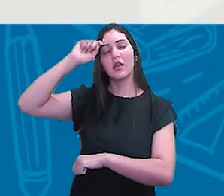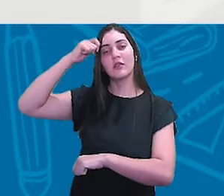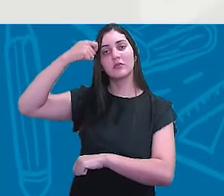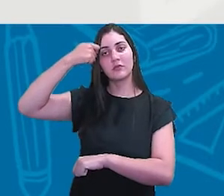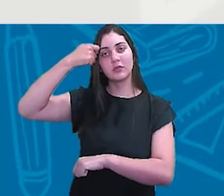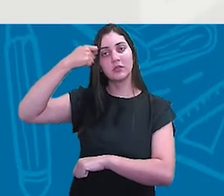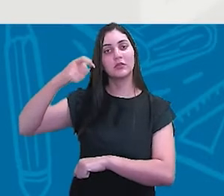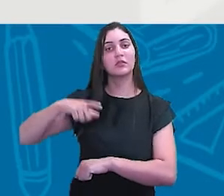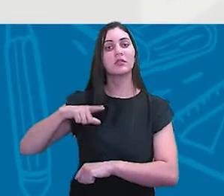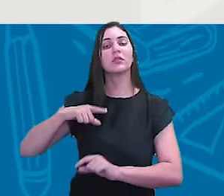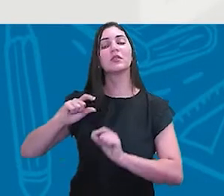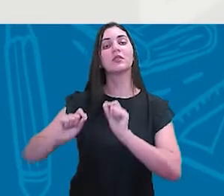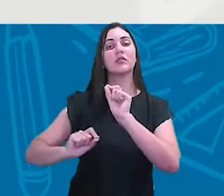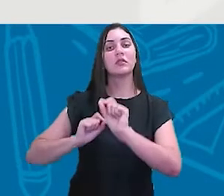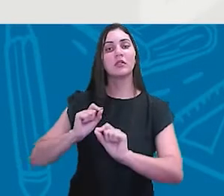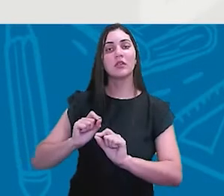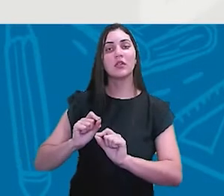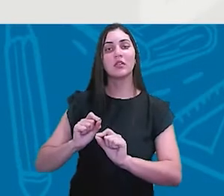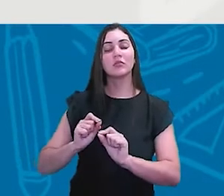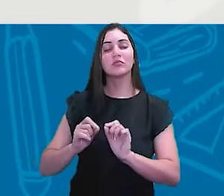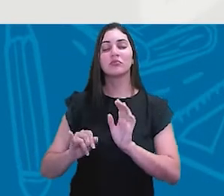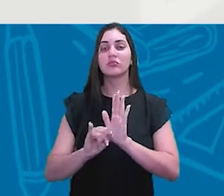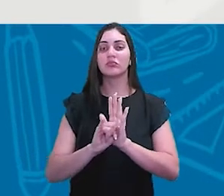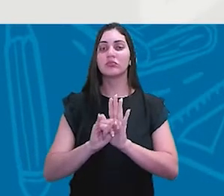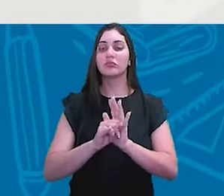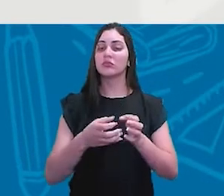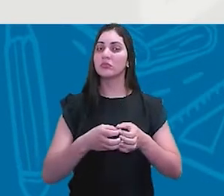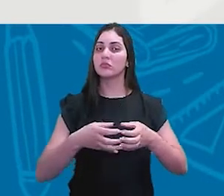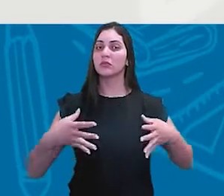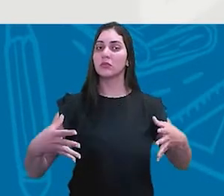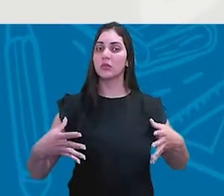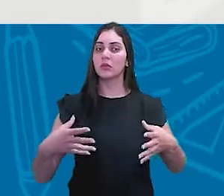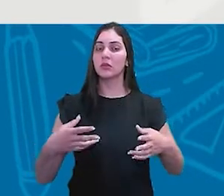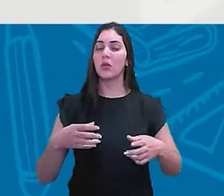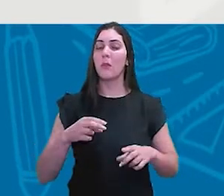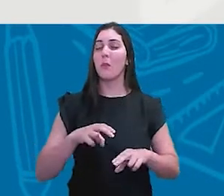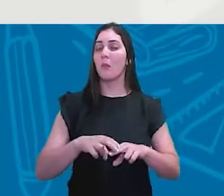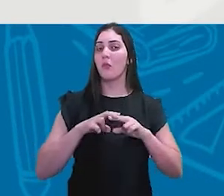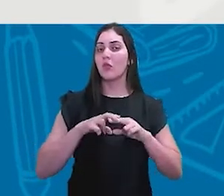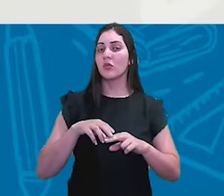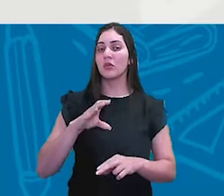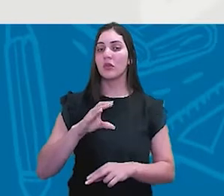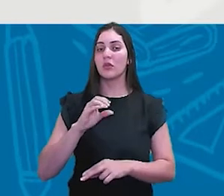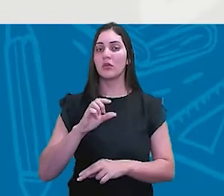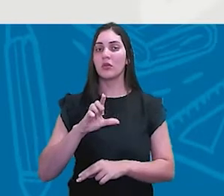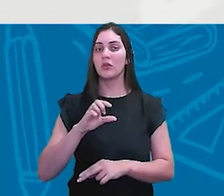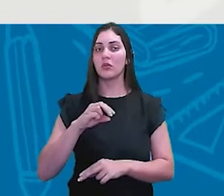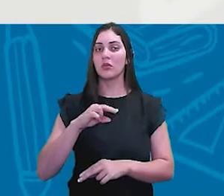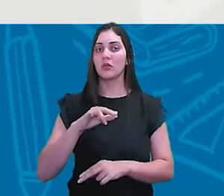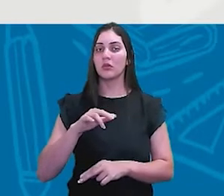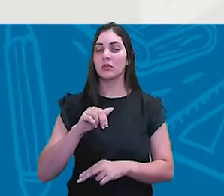tem uma identidade muito grande por conta da colonização, né? A língua, né,